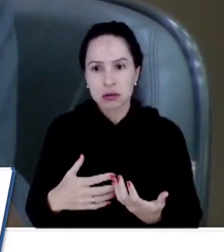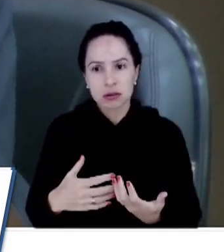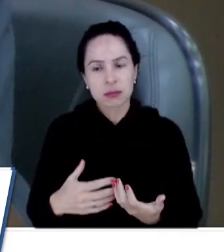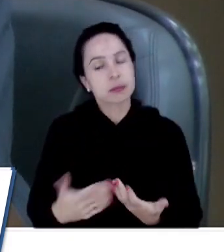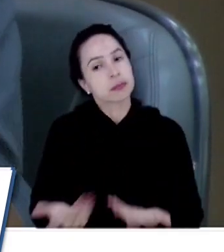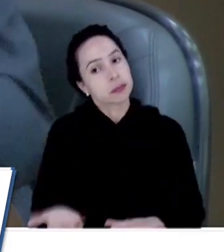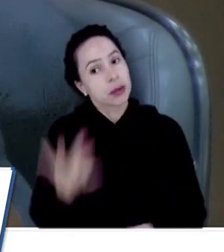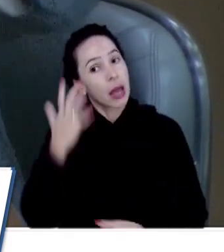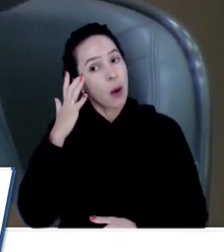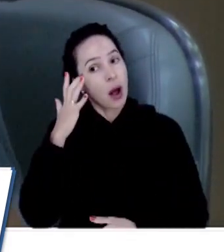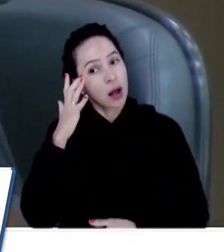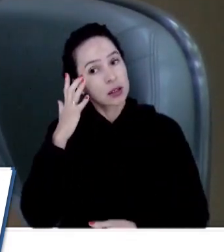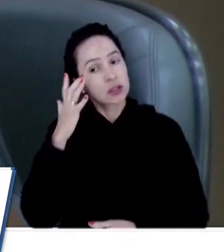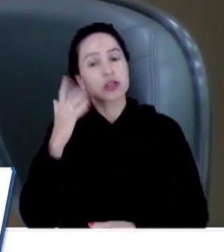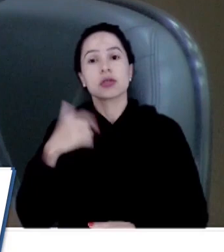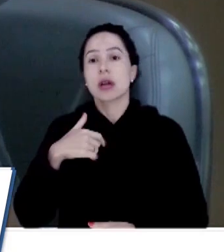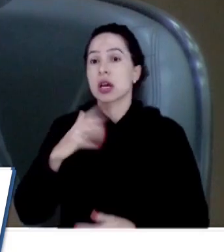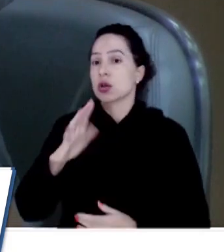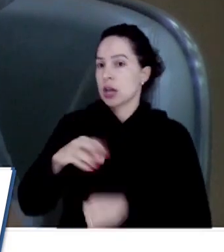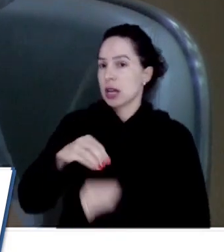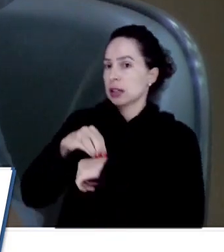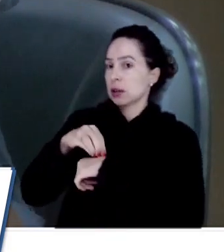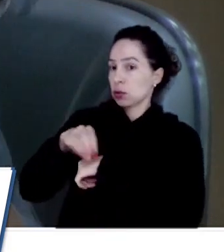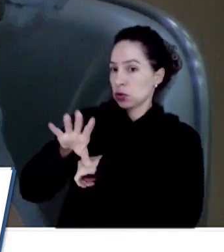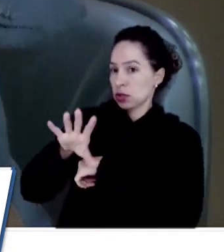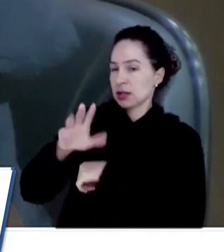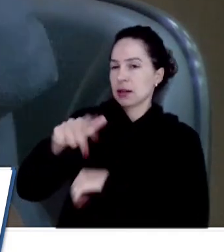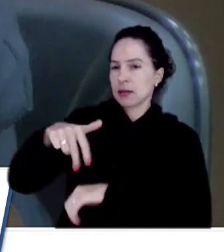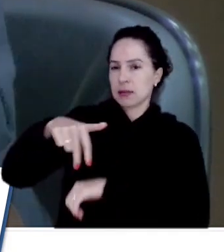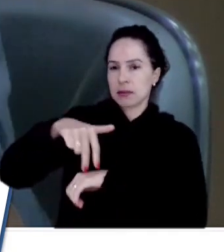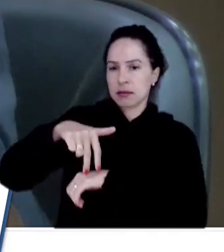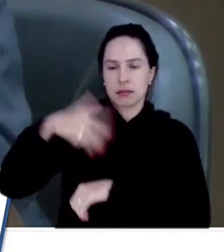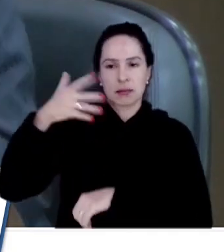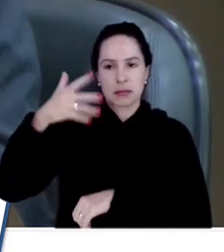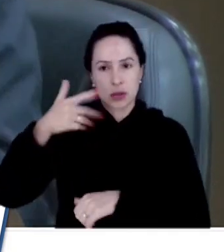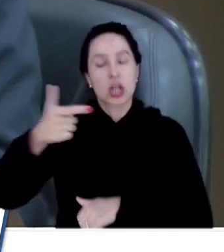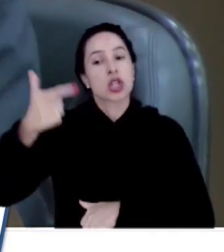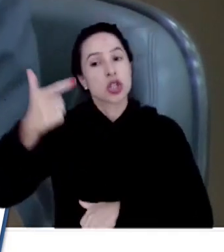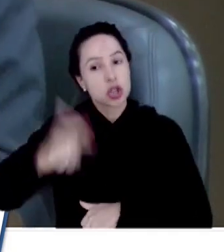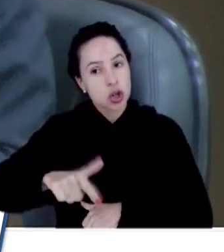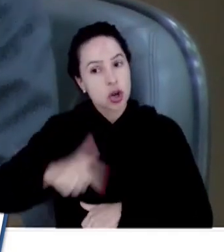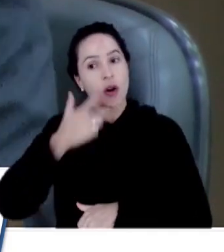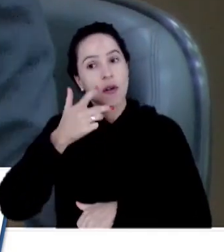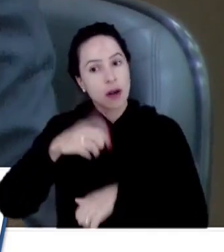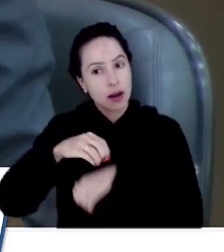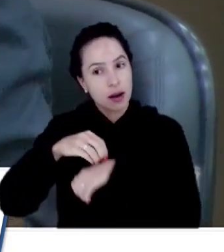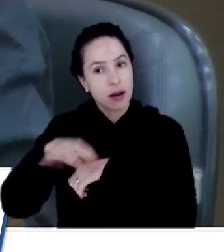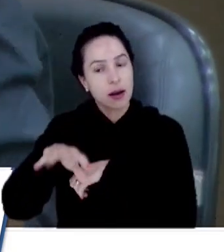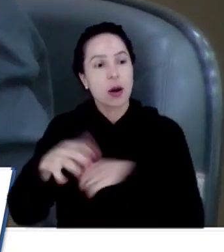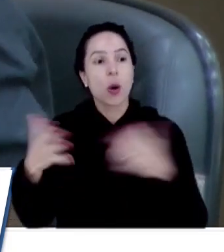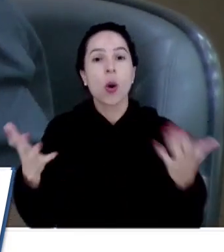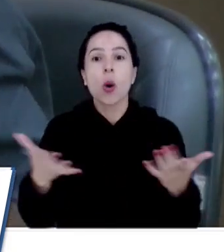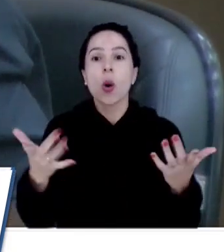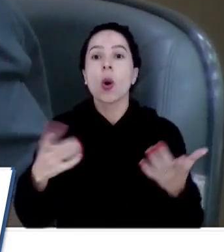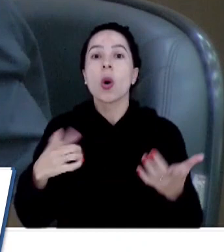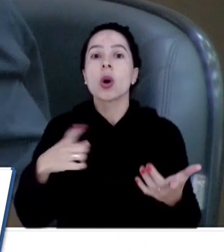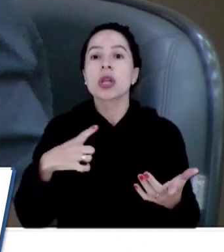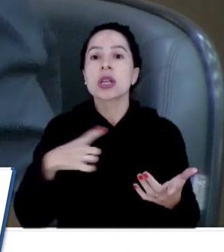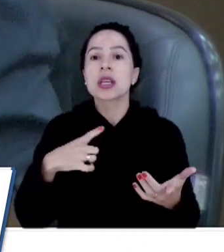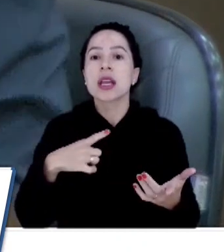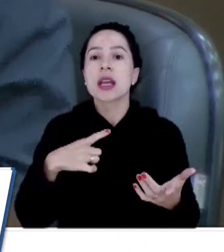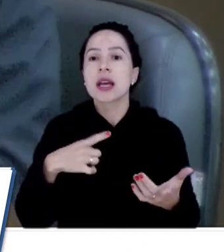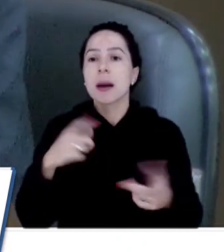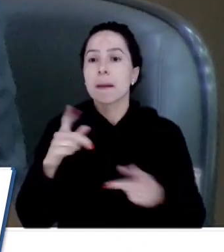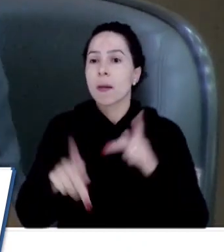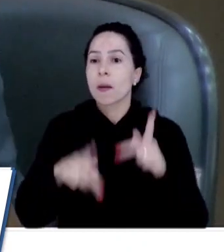seguinte, eu já dei uma sugestão nessa tribuna e vou falar de novo. Hoje nós temos a